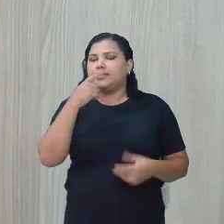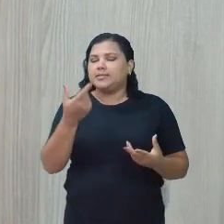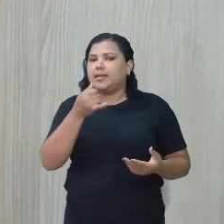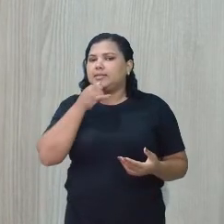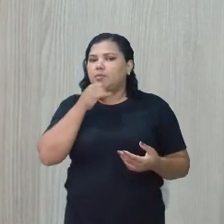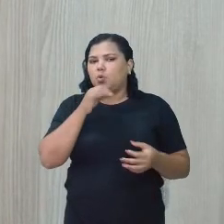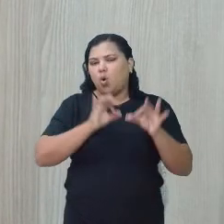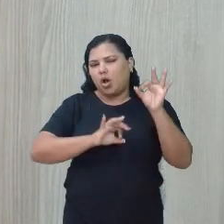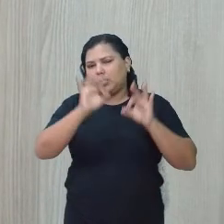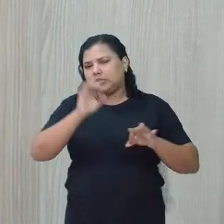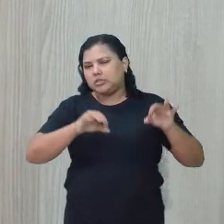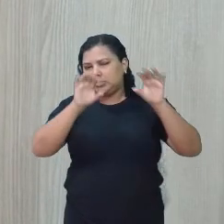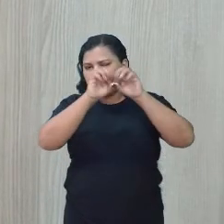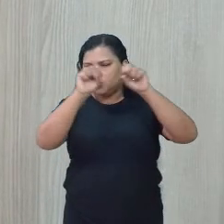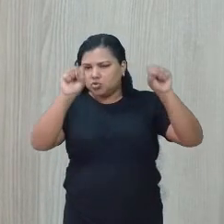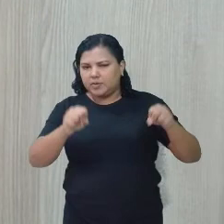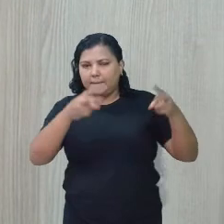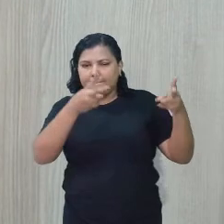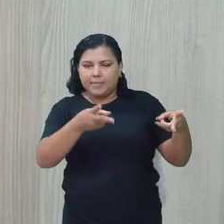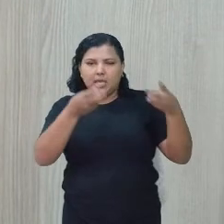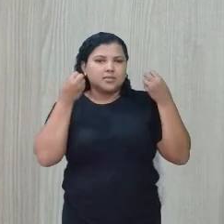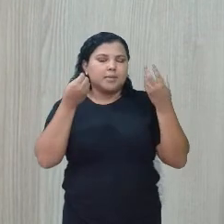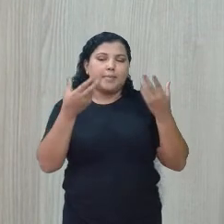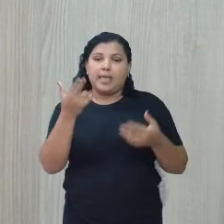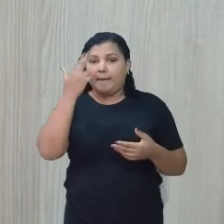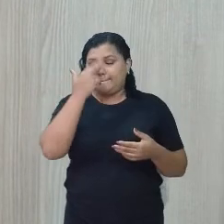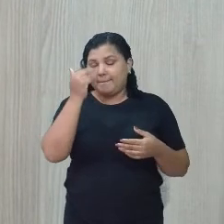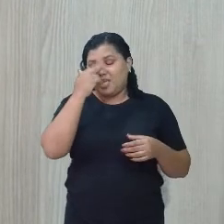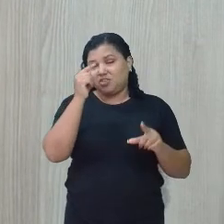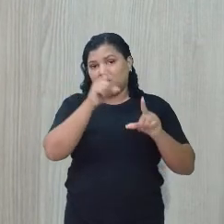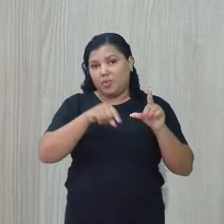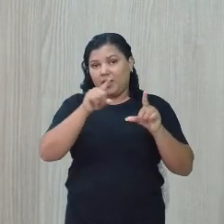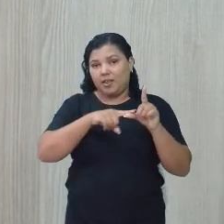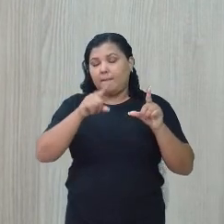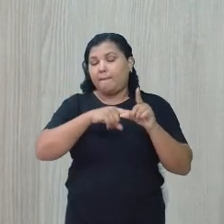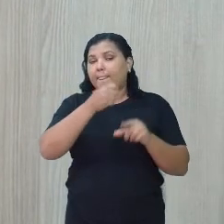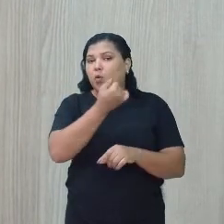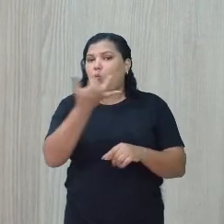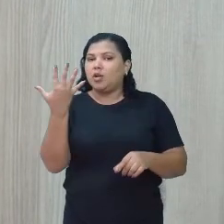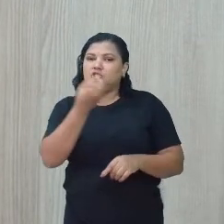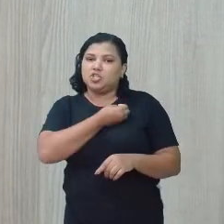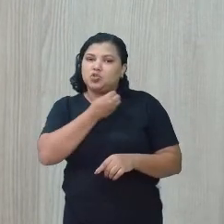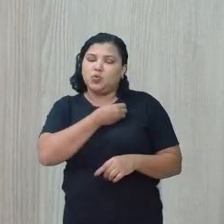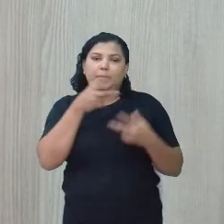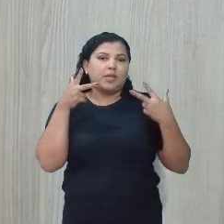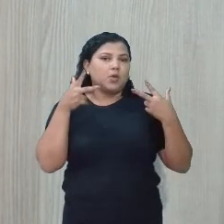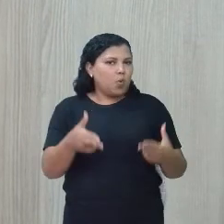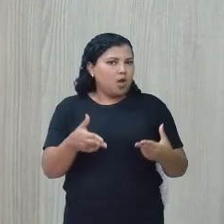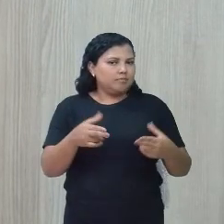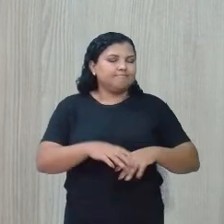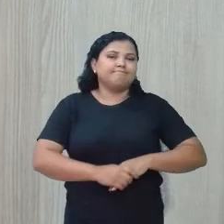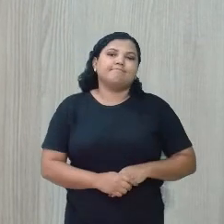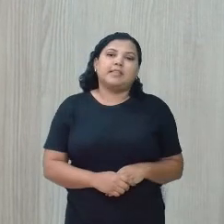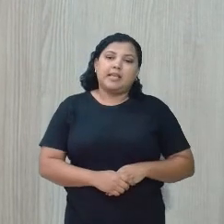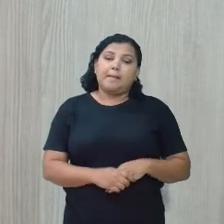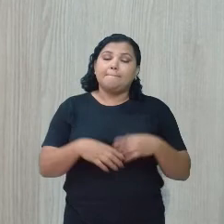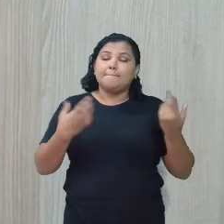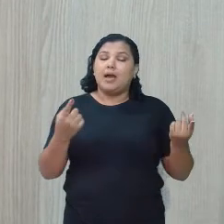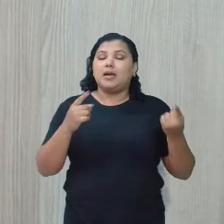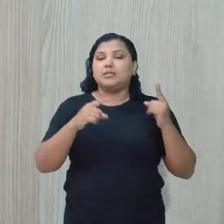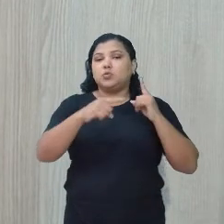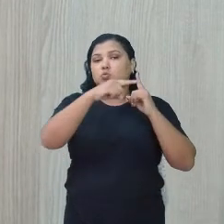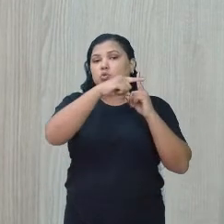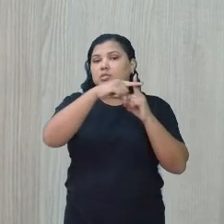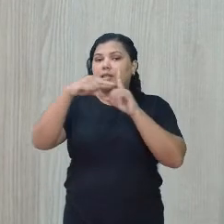gente monta o sistema, visualizar a mesma letra com o mesmo número, só que com os valores, com